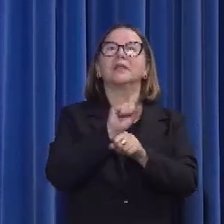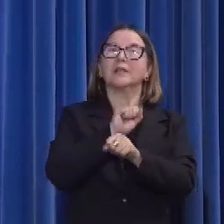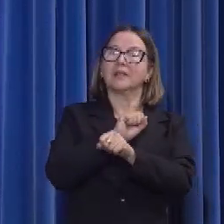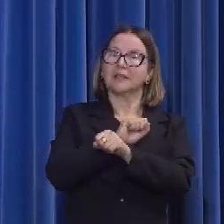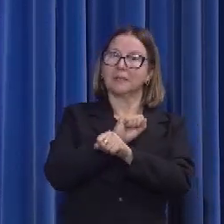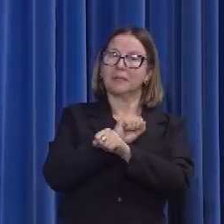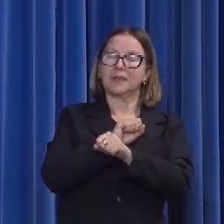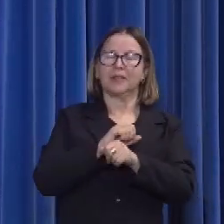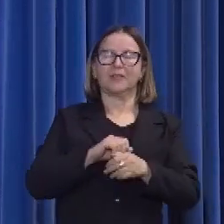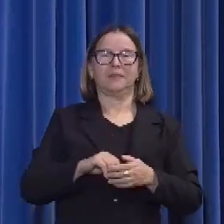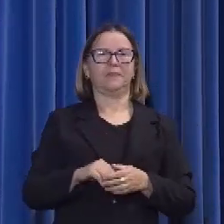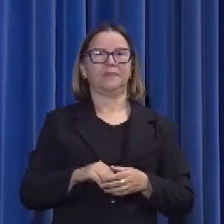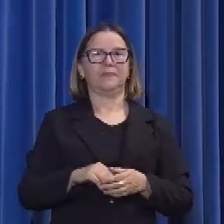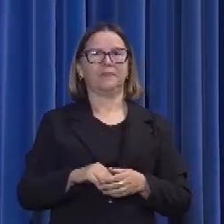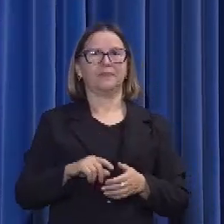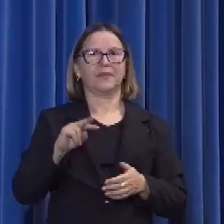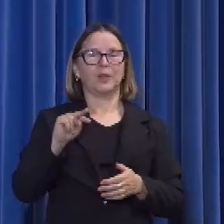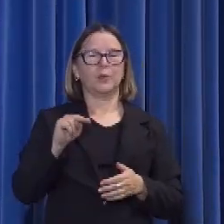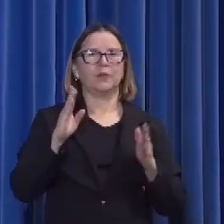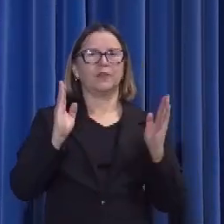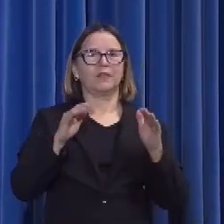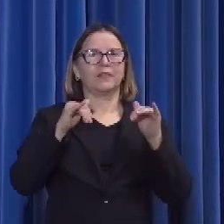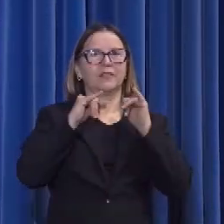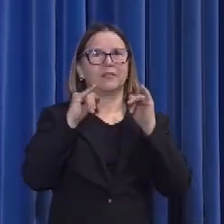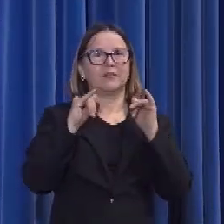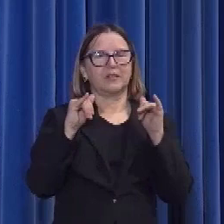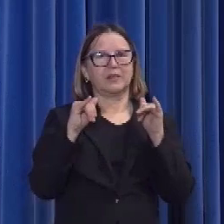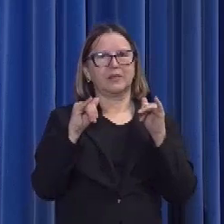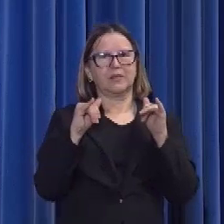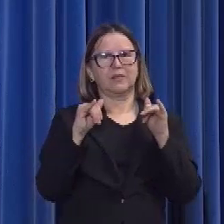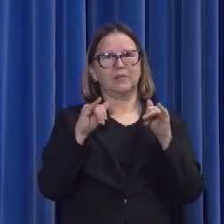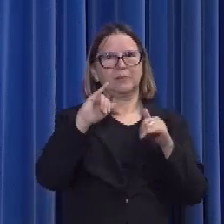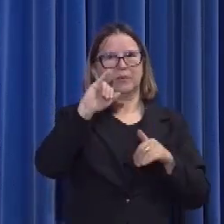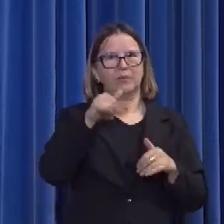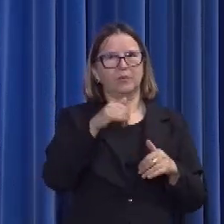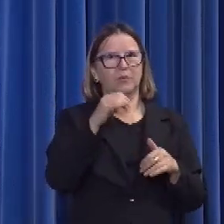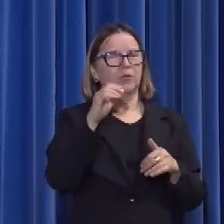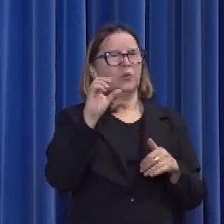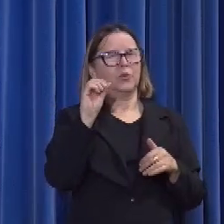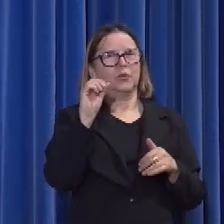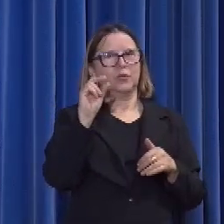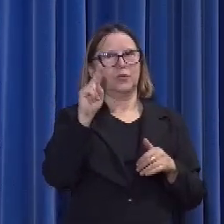como disse o John MacArthur, ela fica